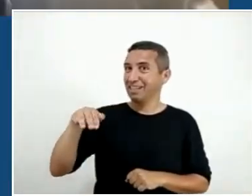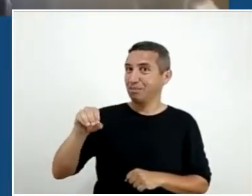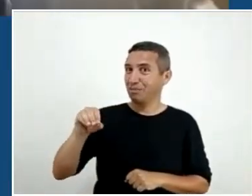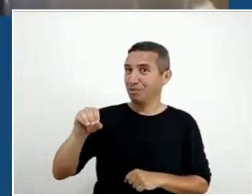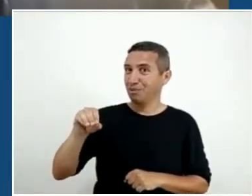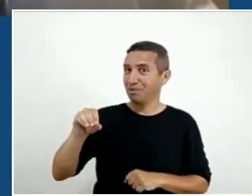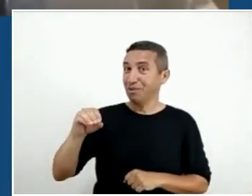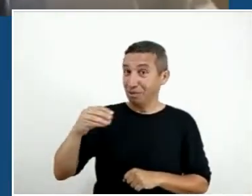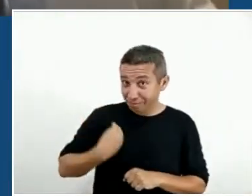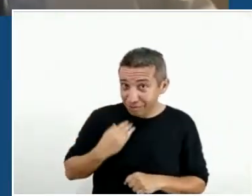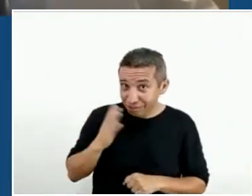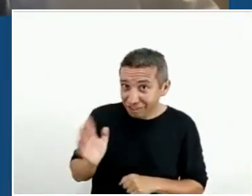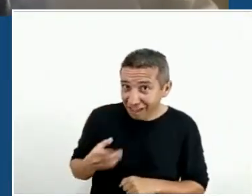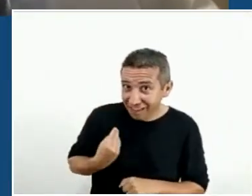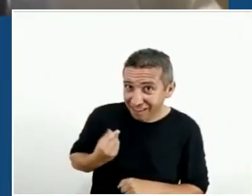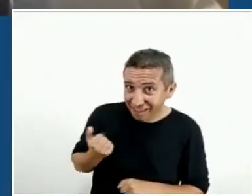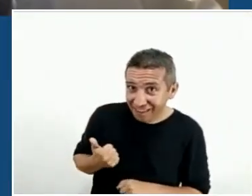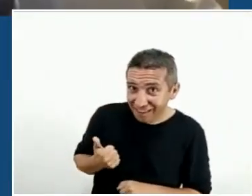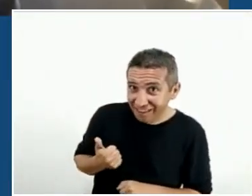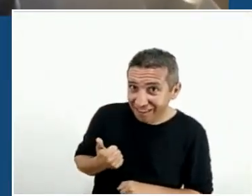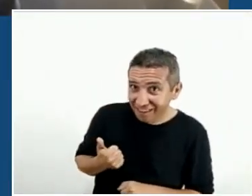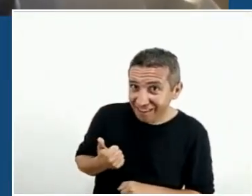aí?